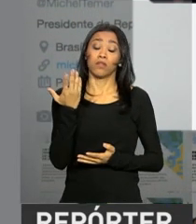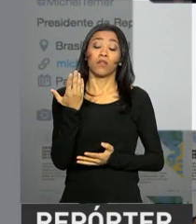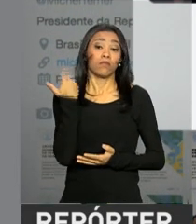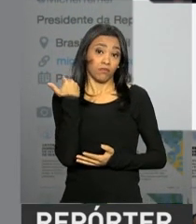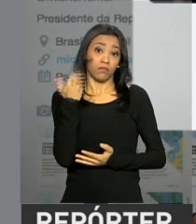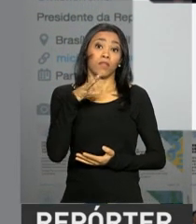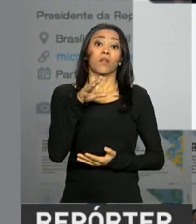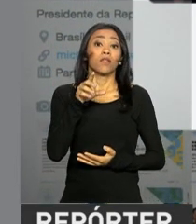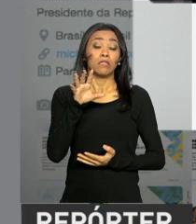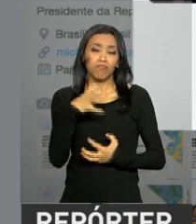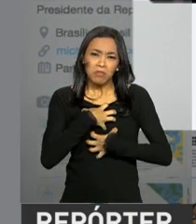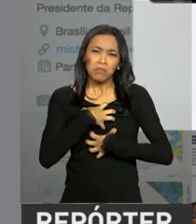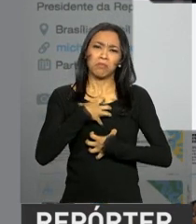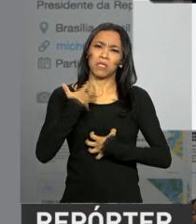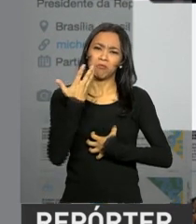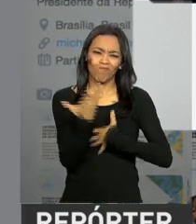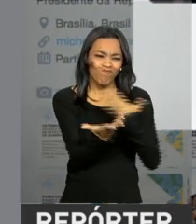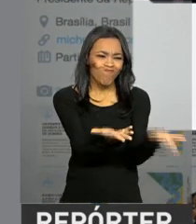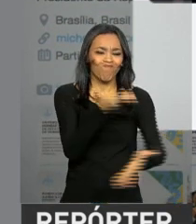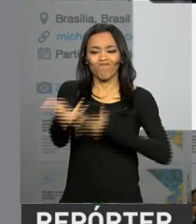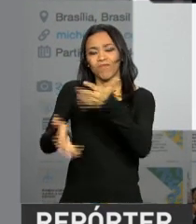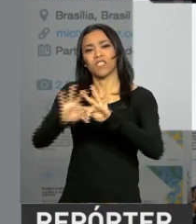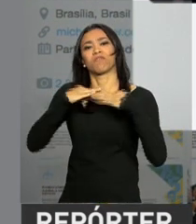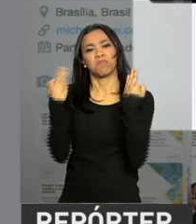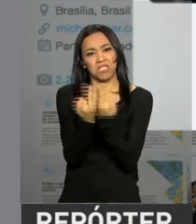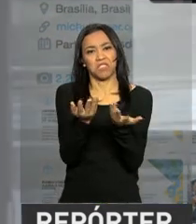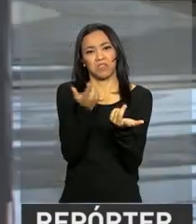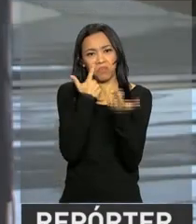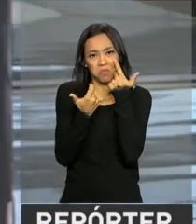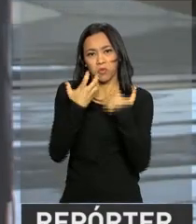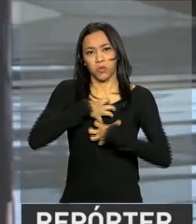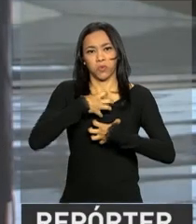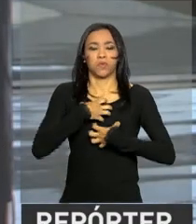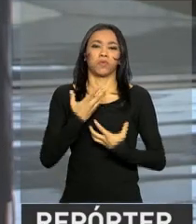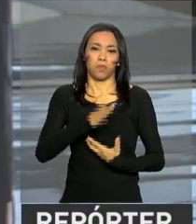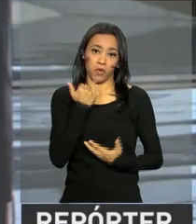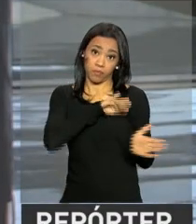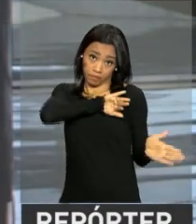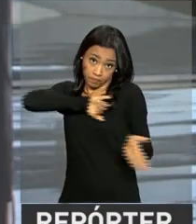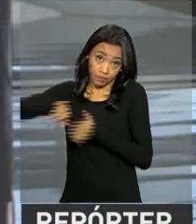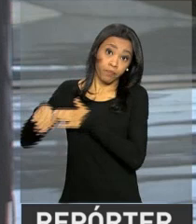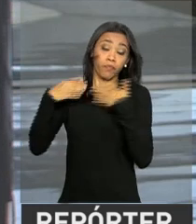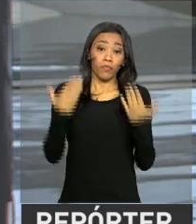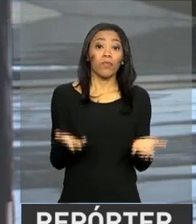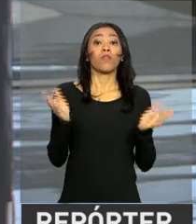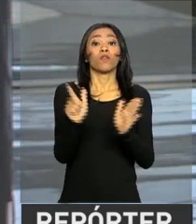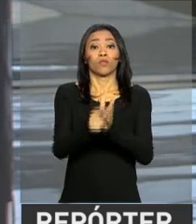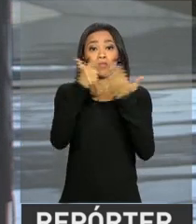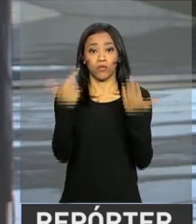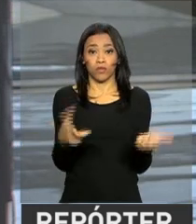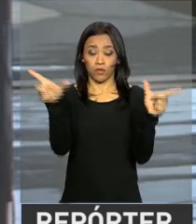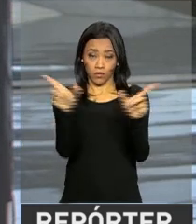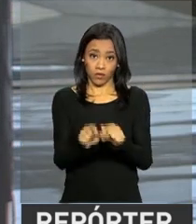solidariedade às vítimas às famílias das vítimas viu Daniele bom mudando um pouco de assunto O Diário Oficial da União